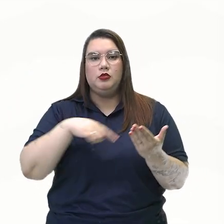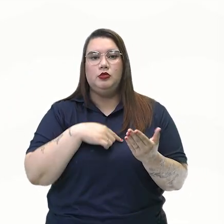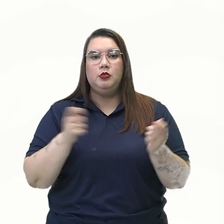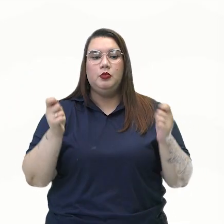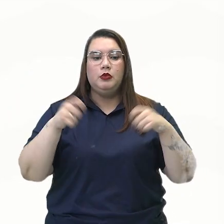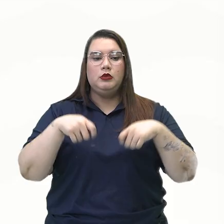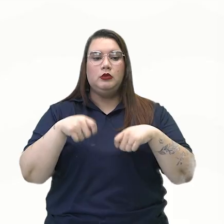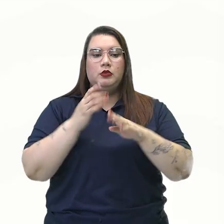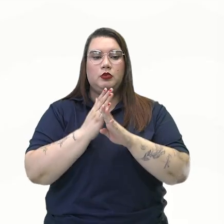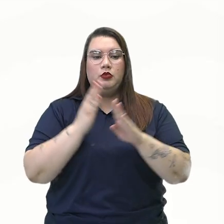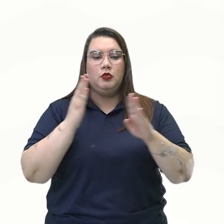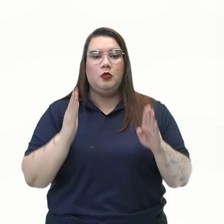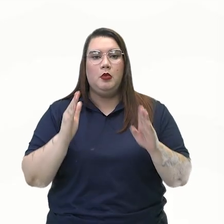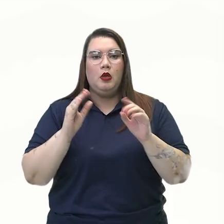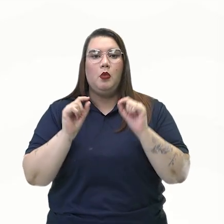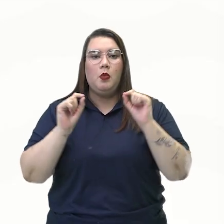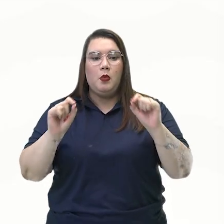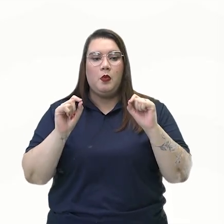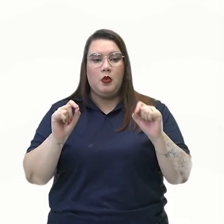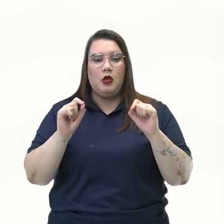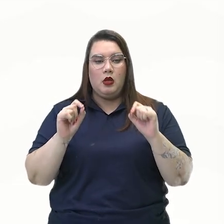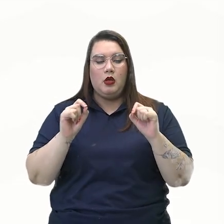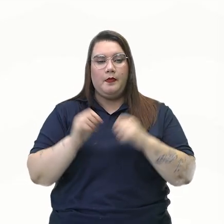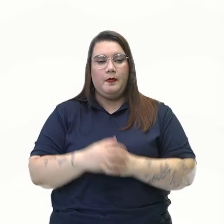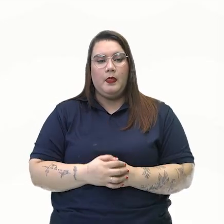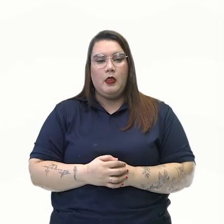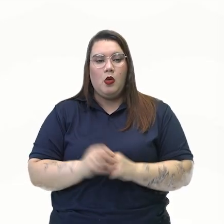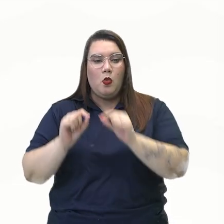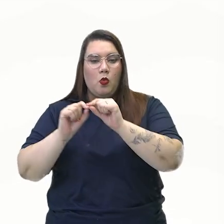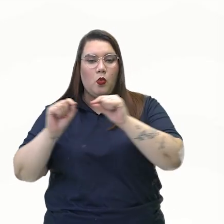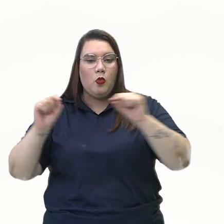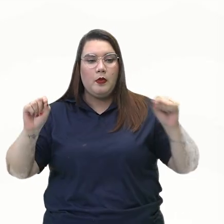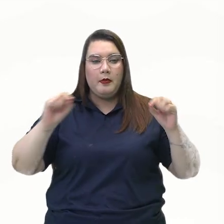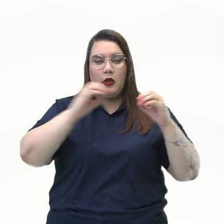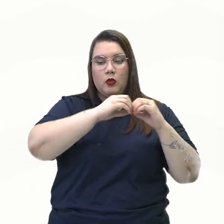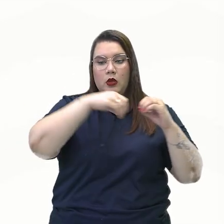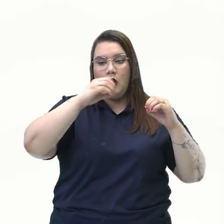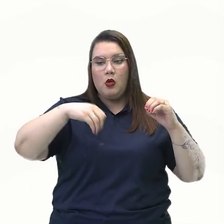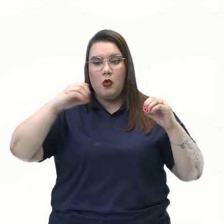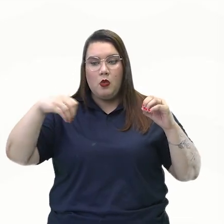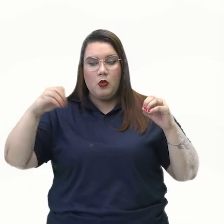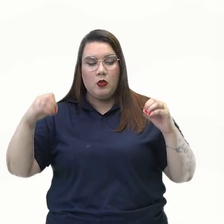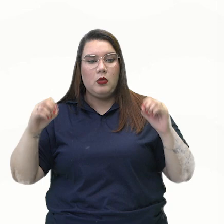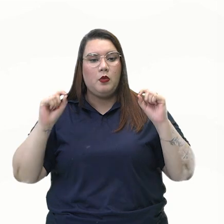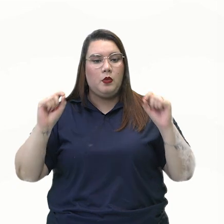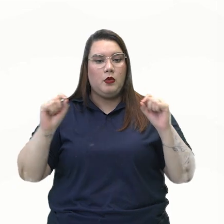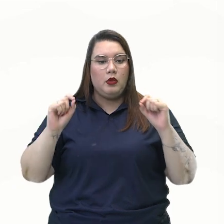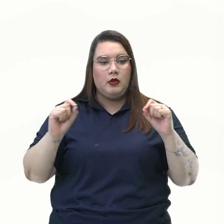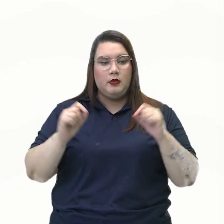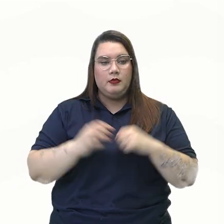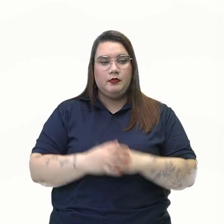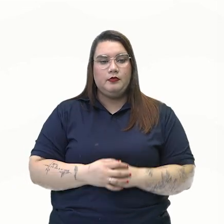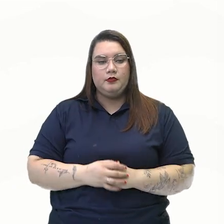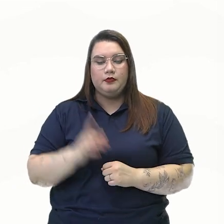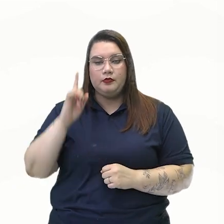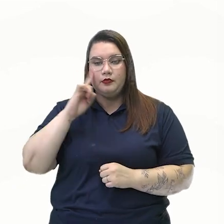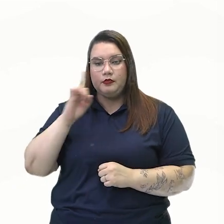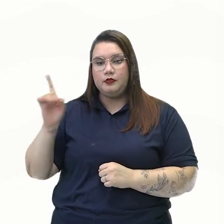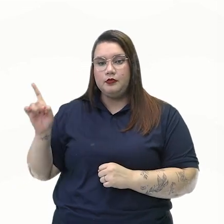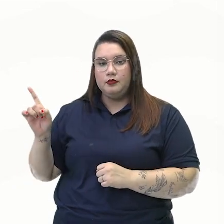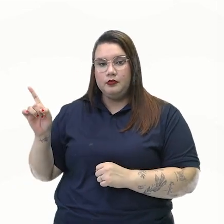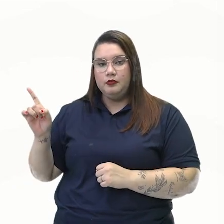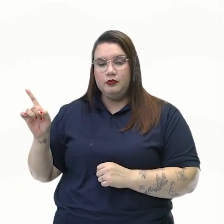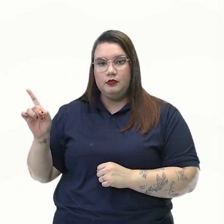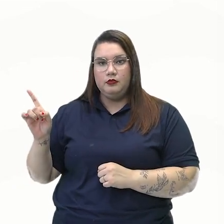ó, o comprimento de onda. O comprimento de onda será, então, se a gente isolar nessa equação, c, que é a